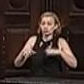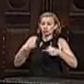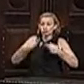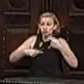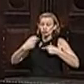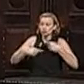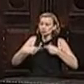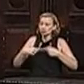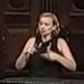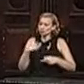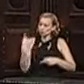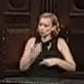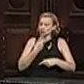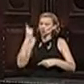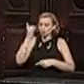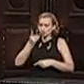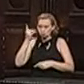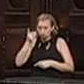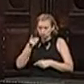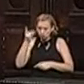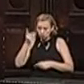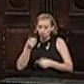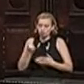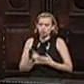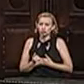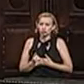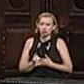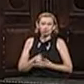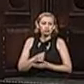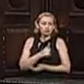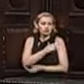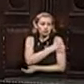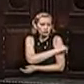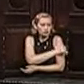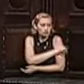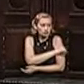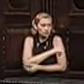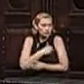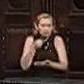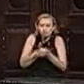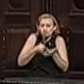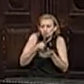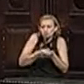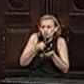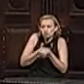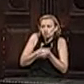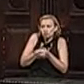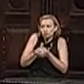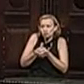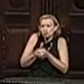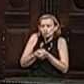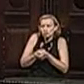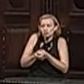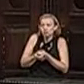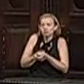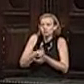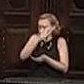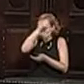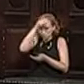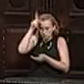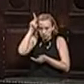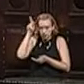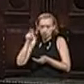nós, parlamentares, que representamos a população carioca e fluminense, cobrarmos dessas autoridades uma